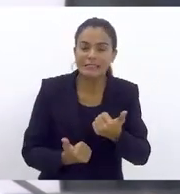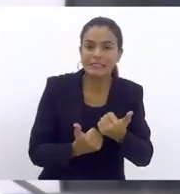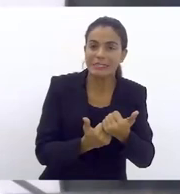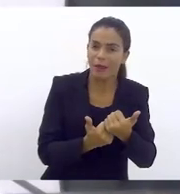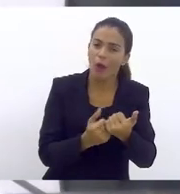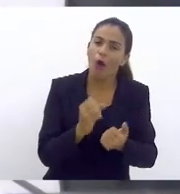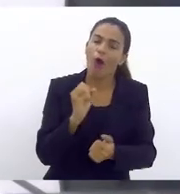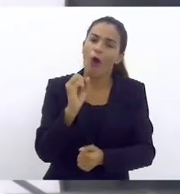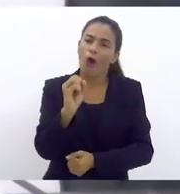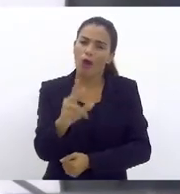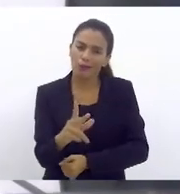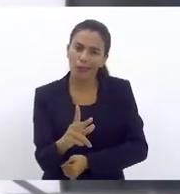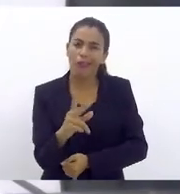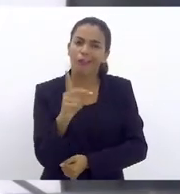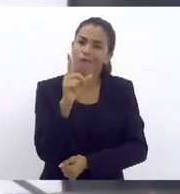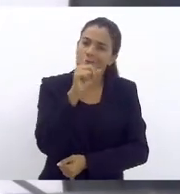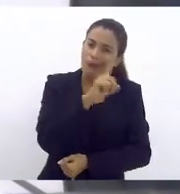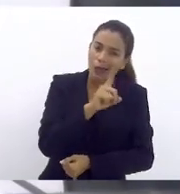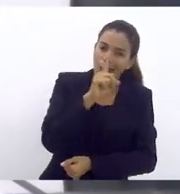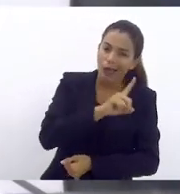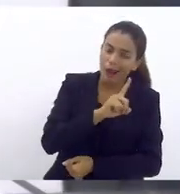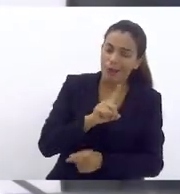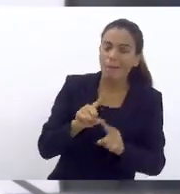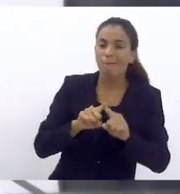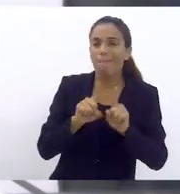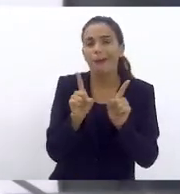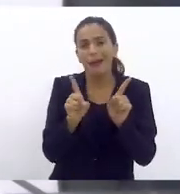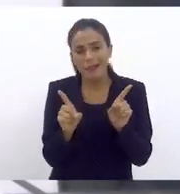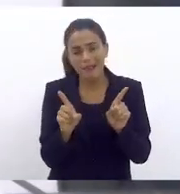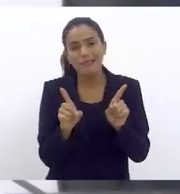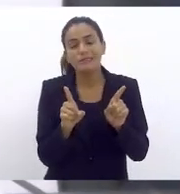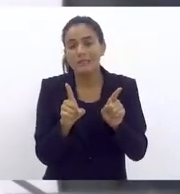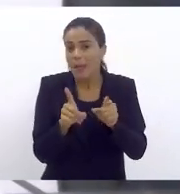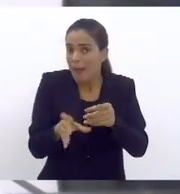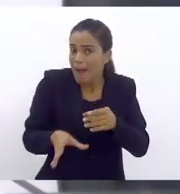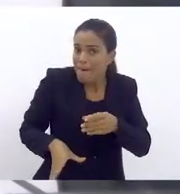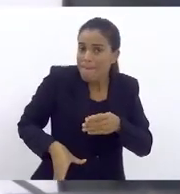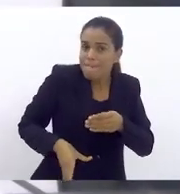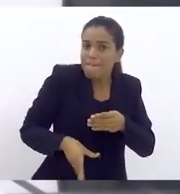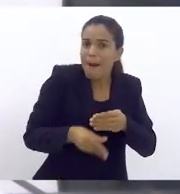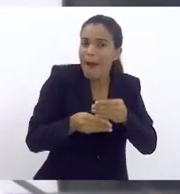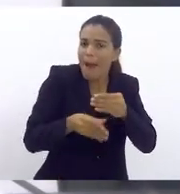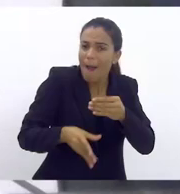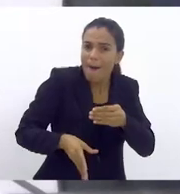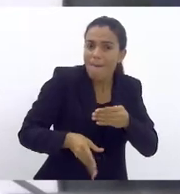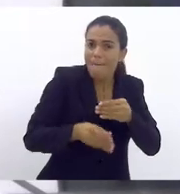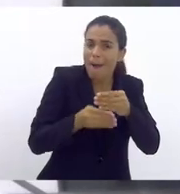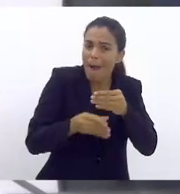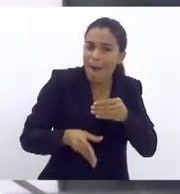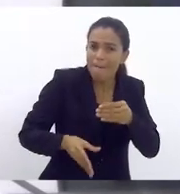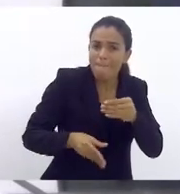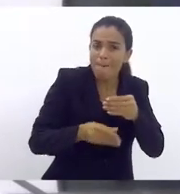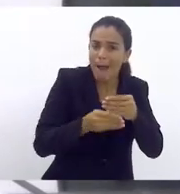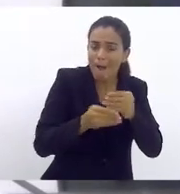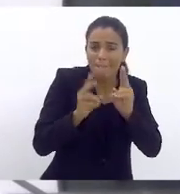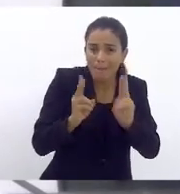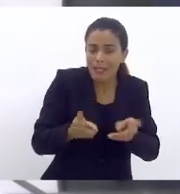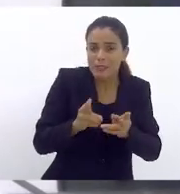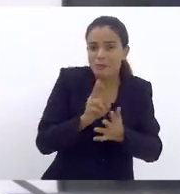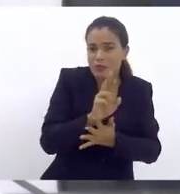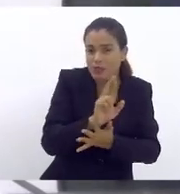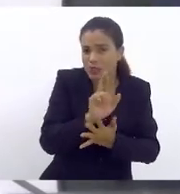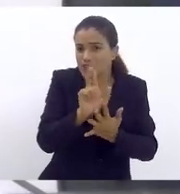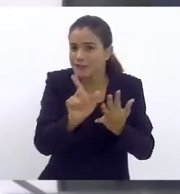fragmentadas mas de um certo modo cumulativo que de modo heterogênio articulado